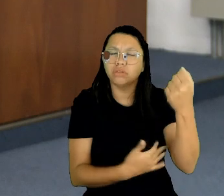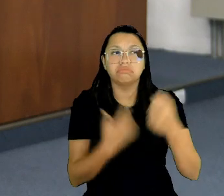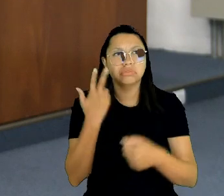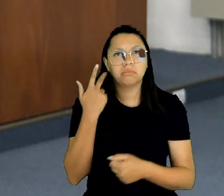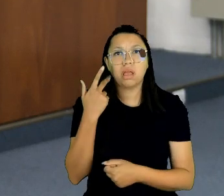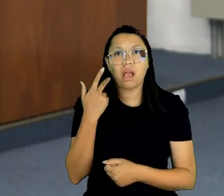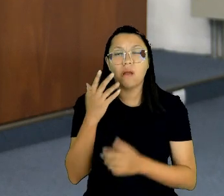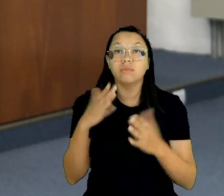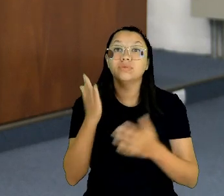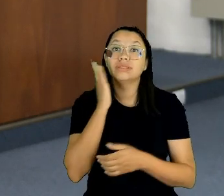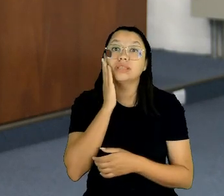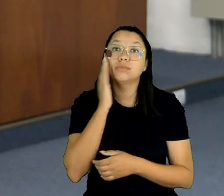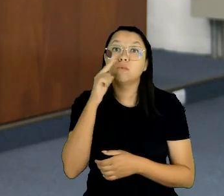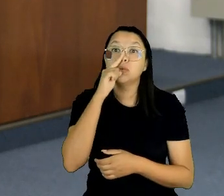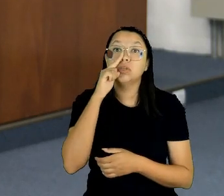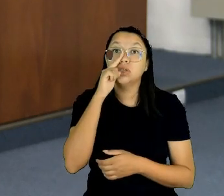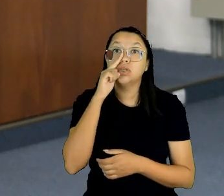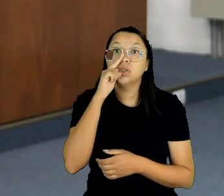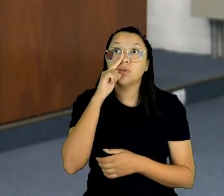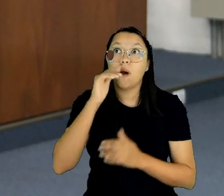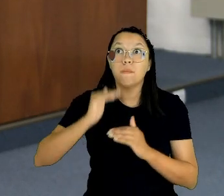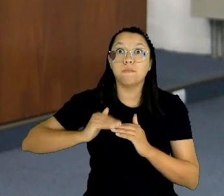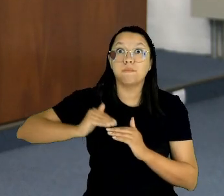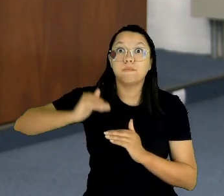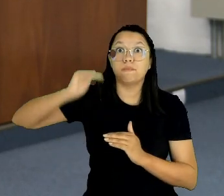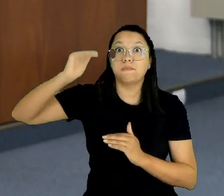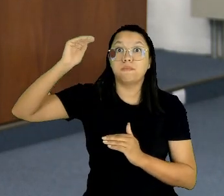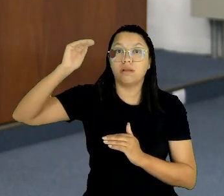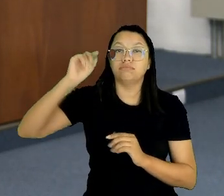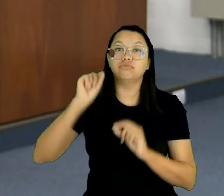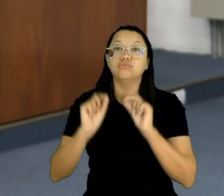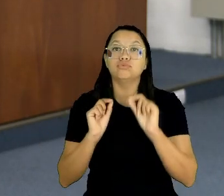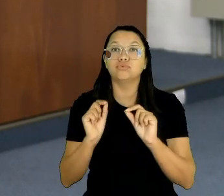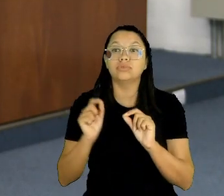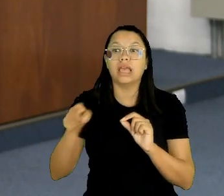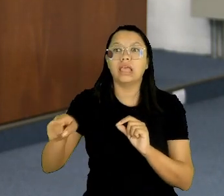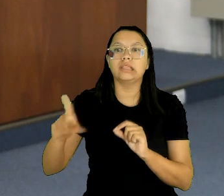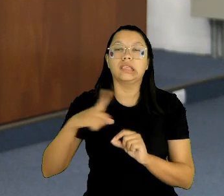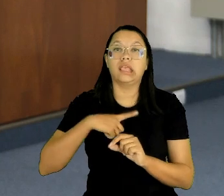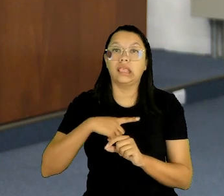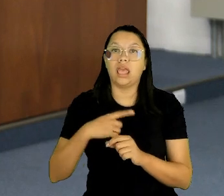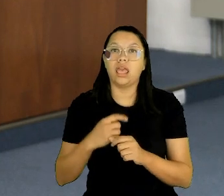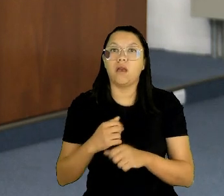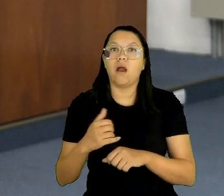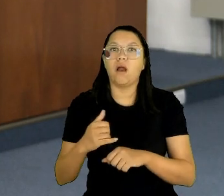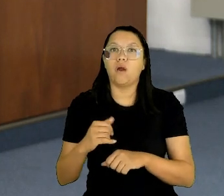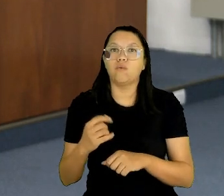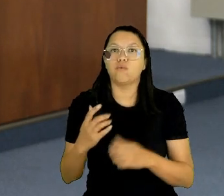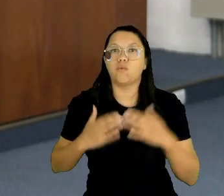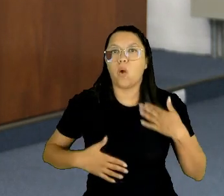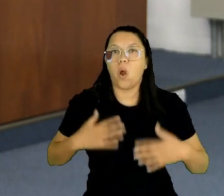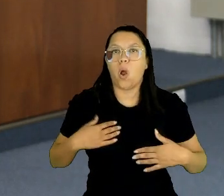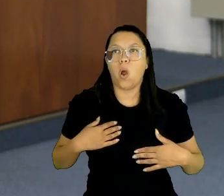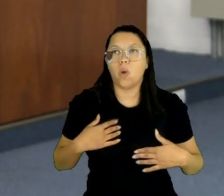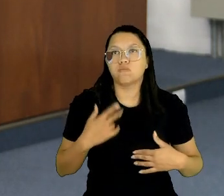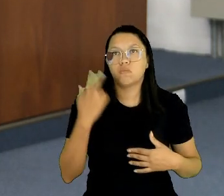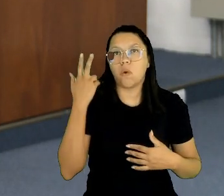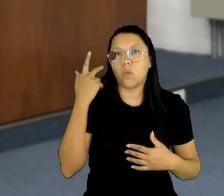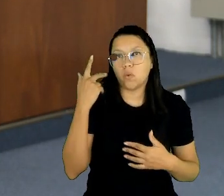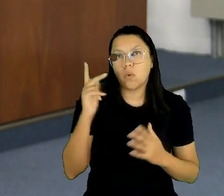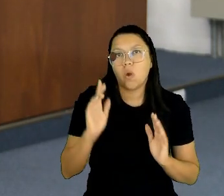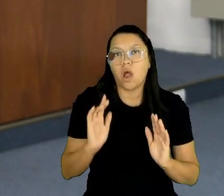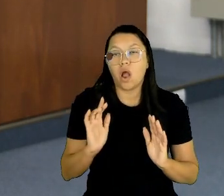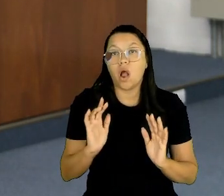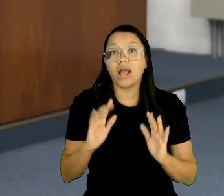normal, a gente sabe que o risco desse paciente é mais elevado do que um paciente que tem um peso normal. Então, o fato dele não